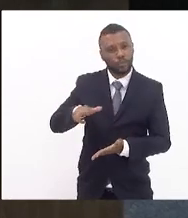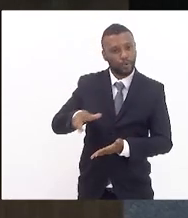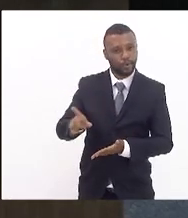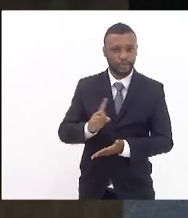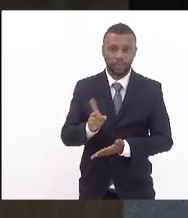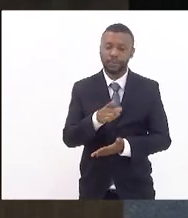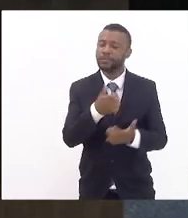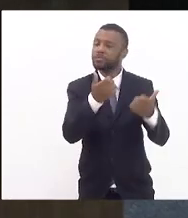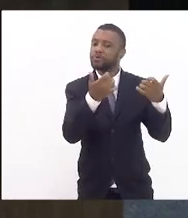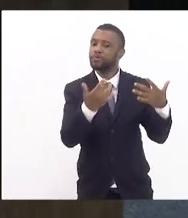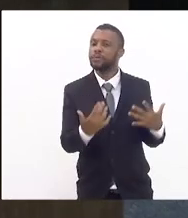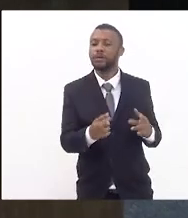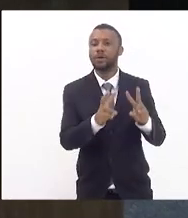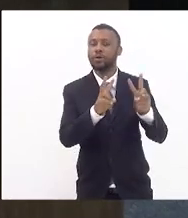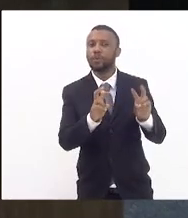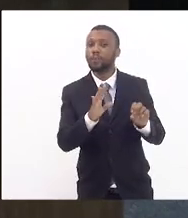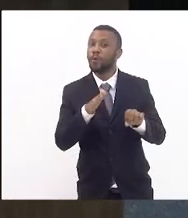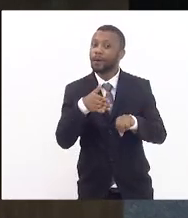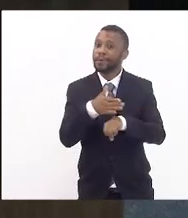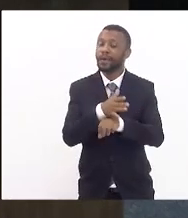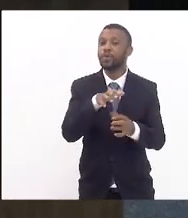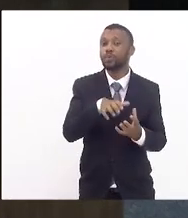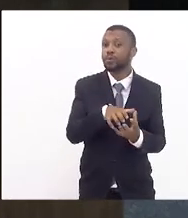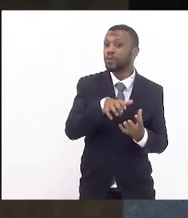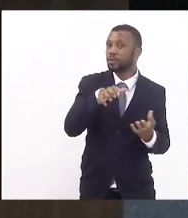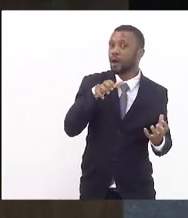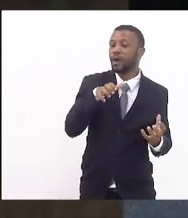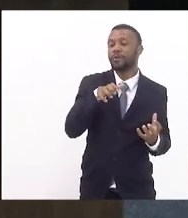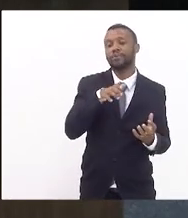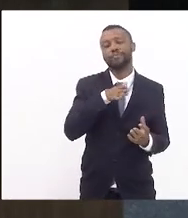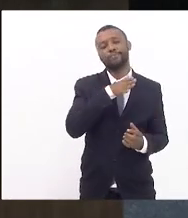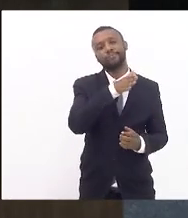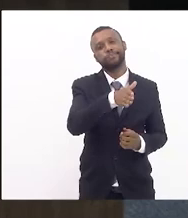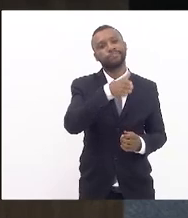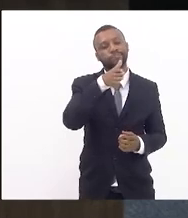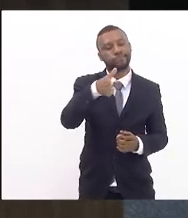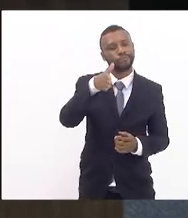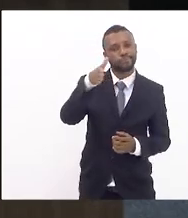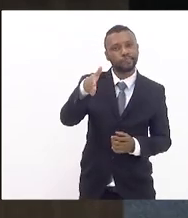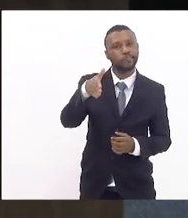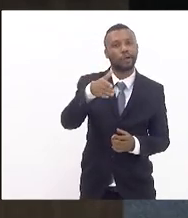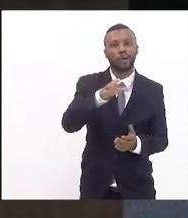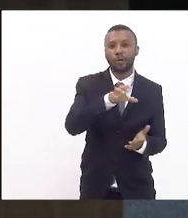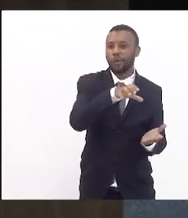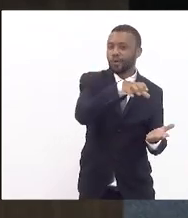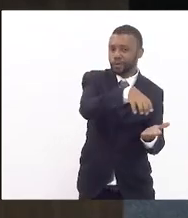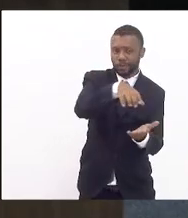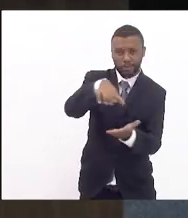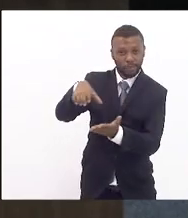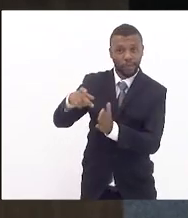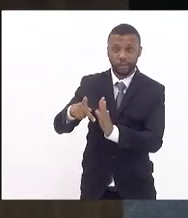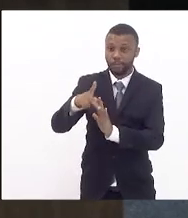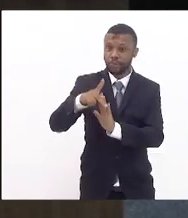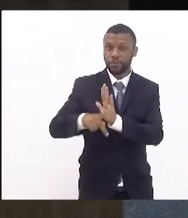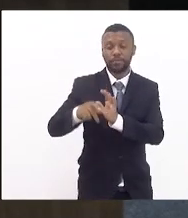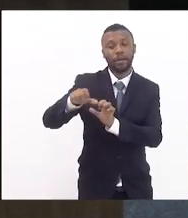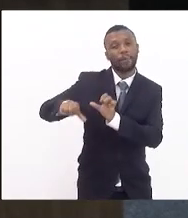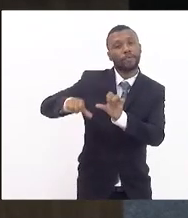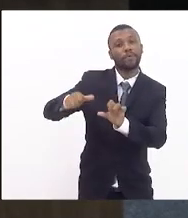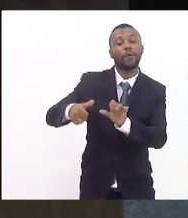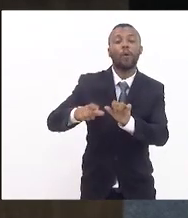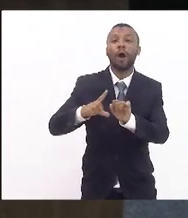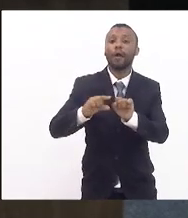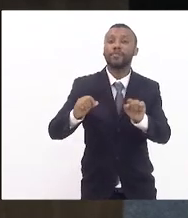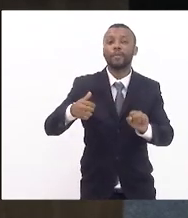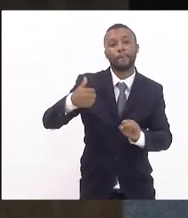que dispõe sobre o acesso dos idosos aos estabelecimentos. Esse projeto, ele modifica o artigo